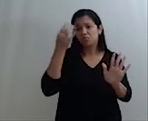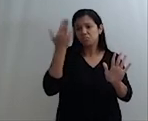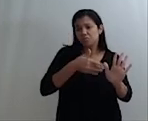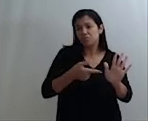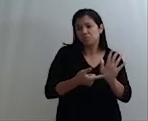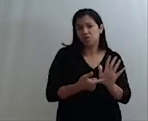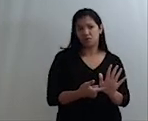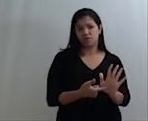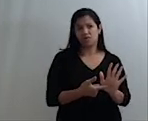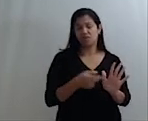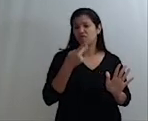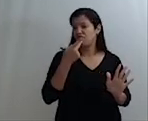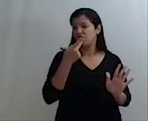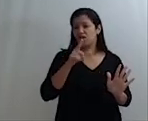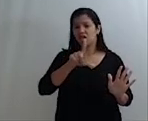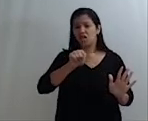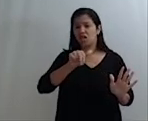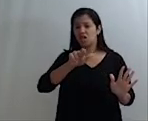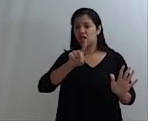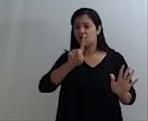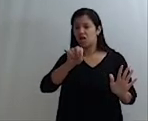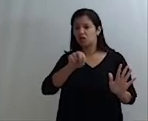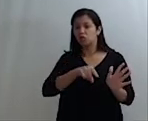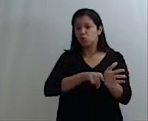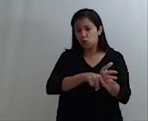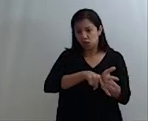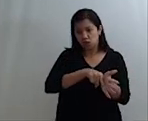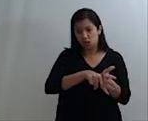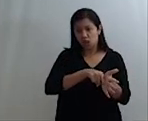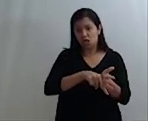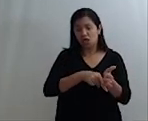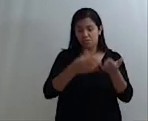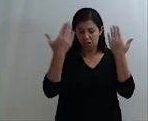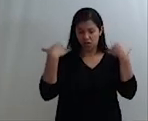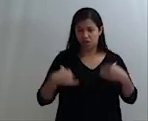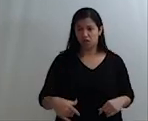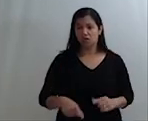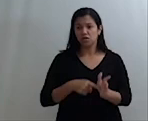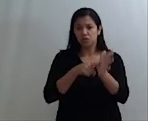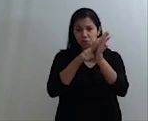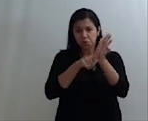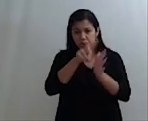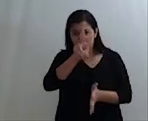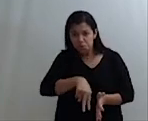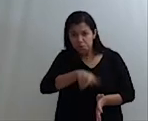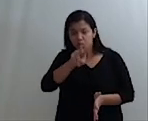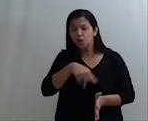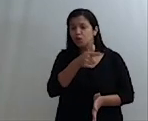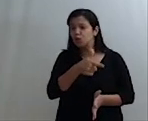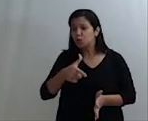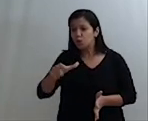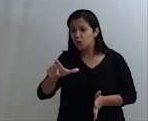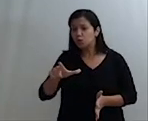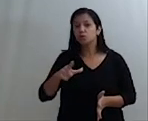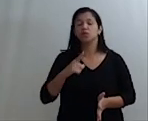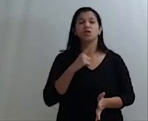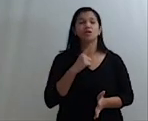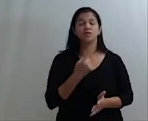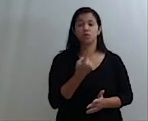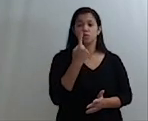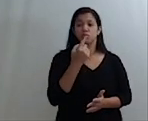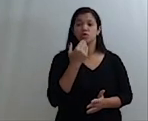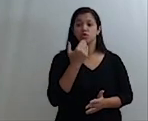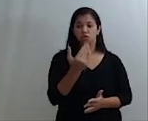laud de exame de corpo e delito e e e outras manifestações houve um pedido eh